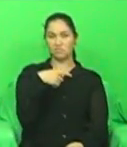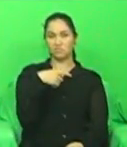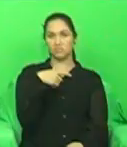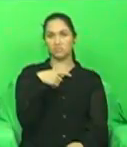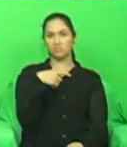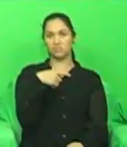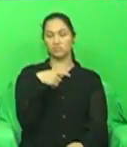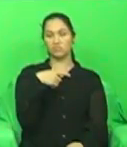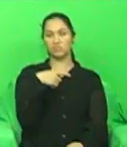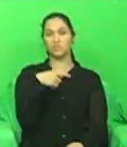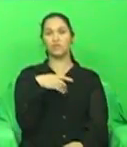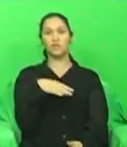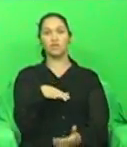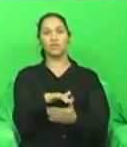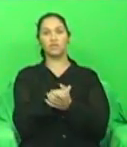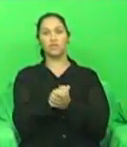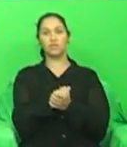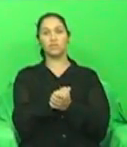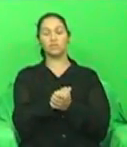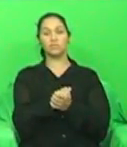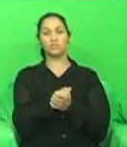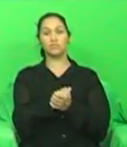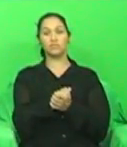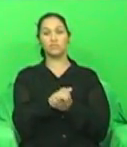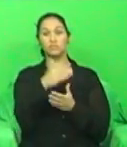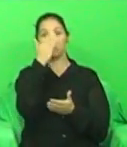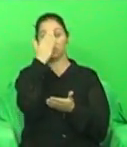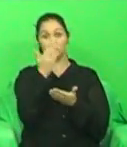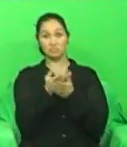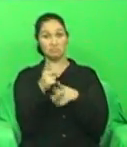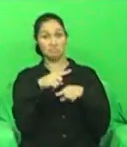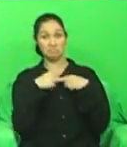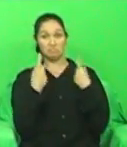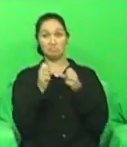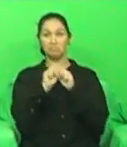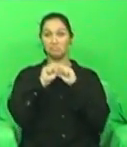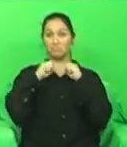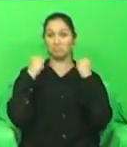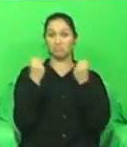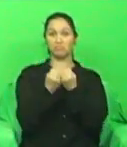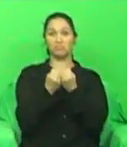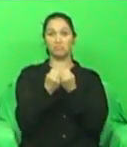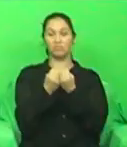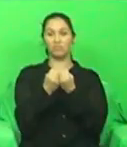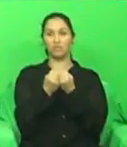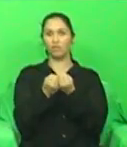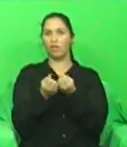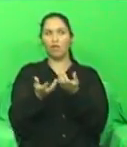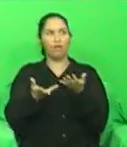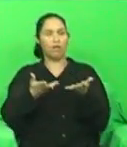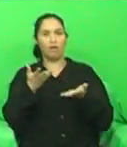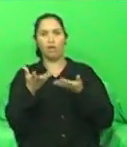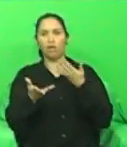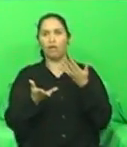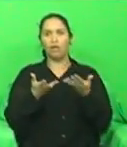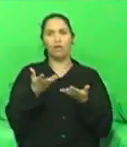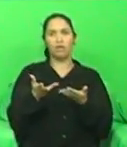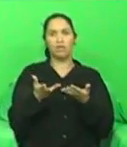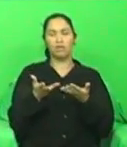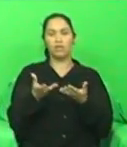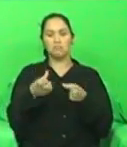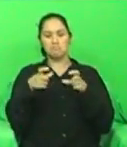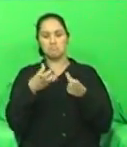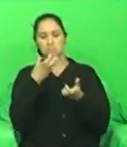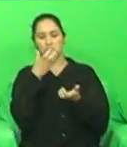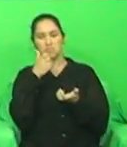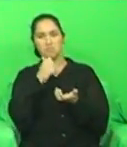não vão mais ser atendidos pela secretaria de obras nós já temos assessores é pra isso é